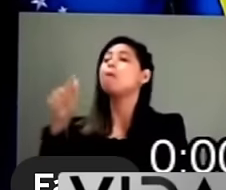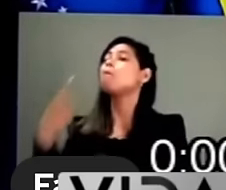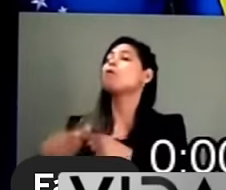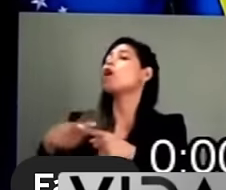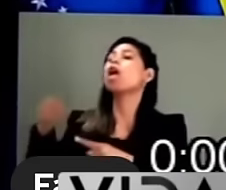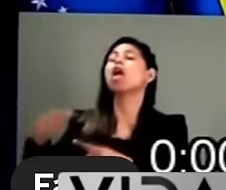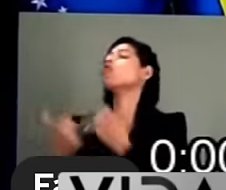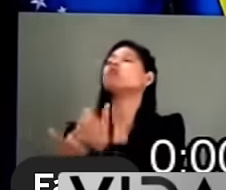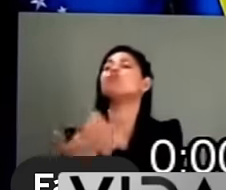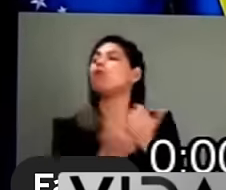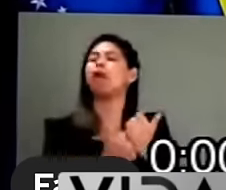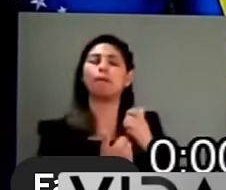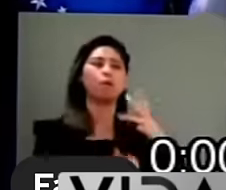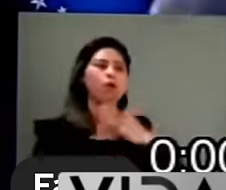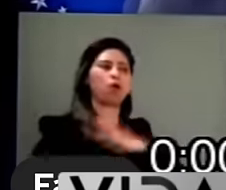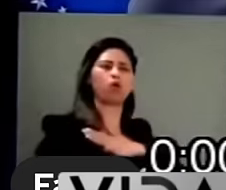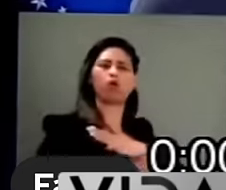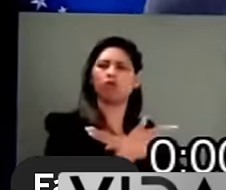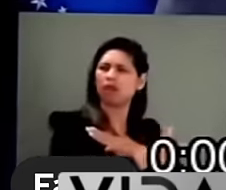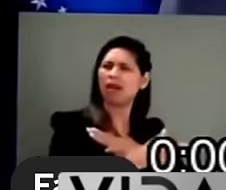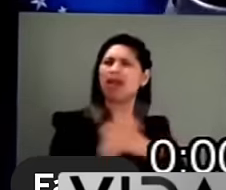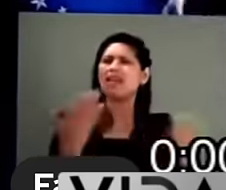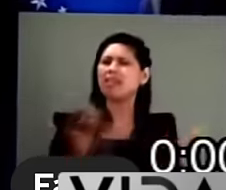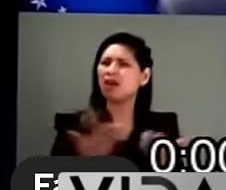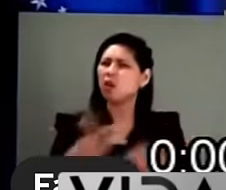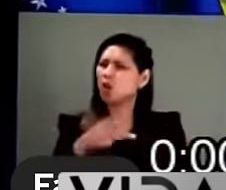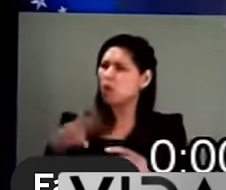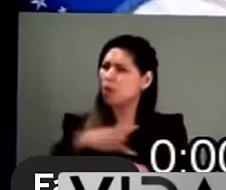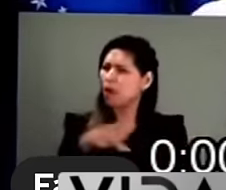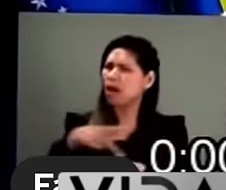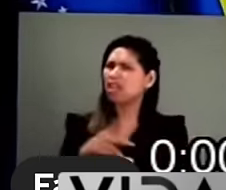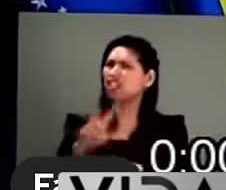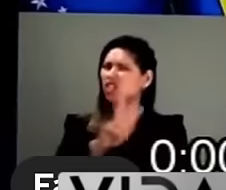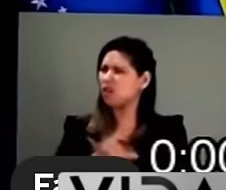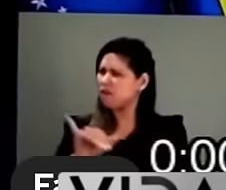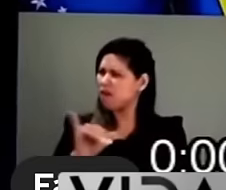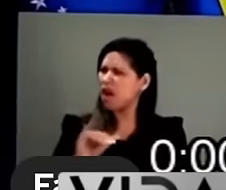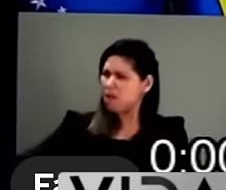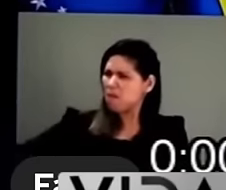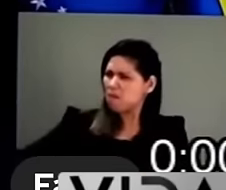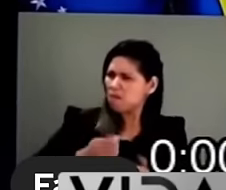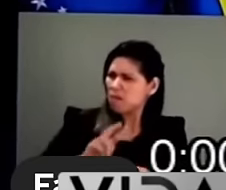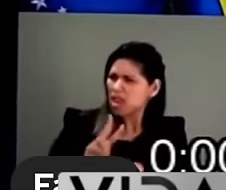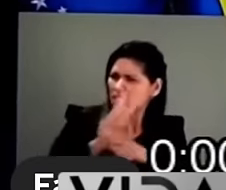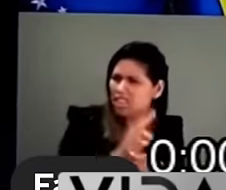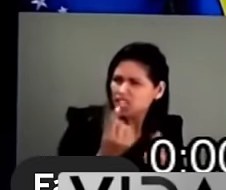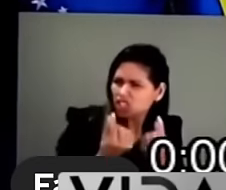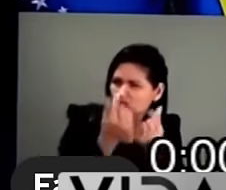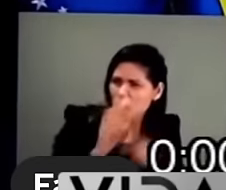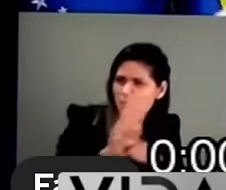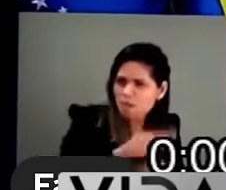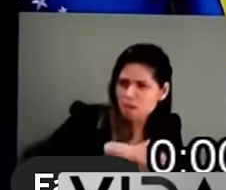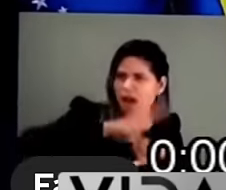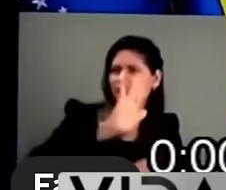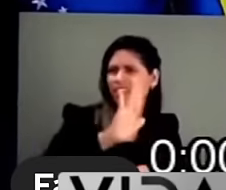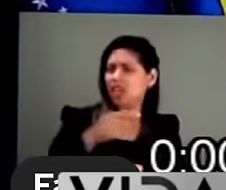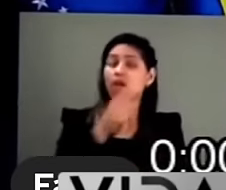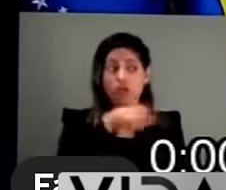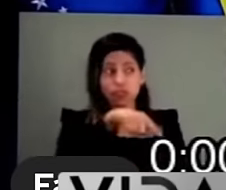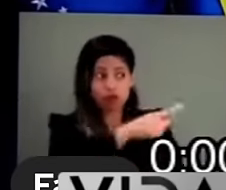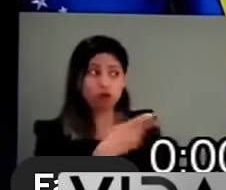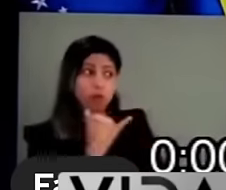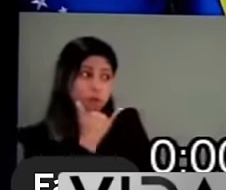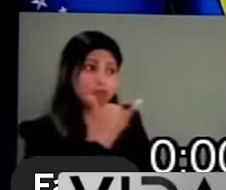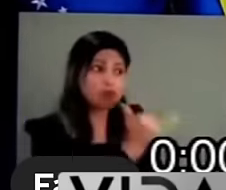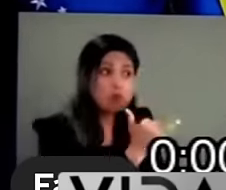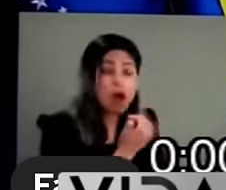aí agora, para esses países como a Venezuela, já pode emprestar mais? Quer dizer, vai perdoar a dívida deles? Eles